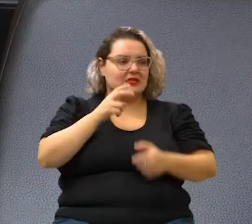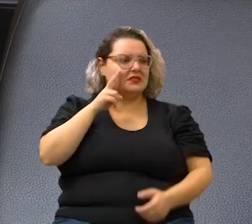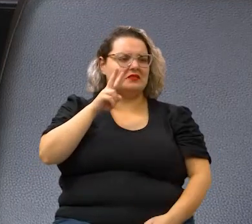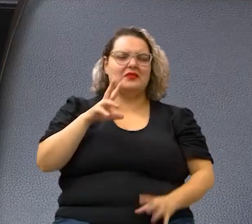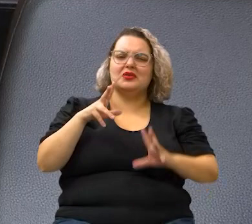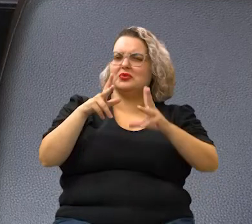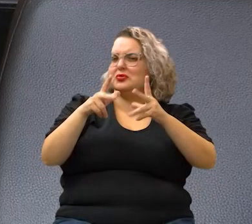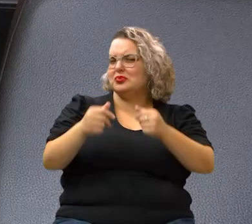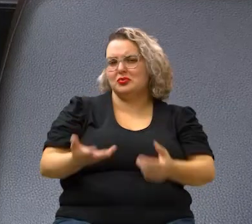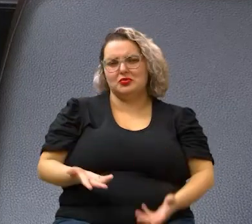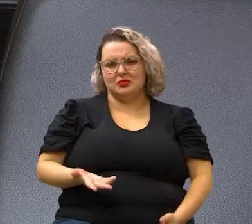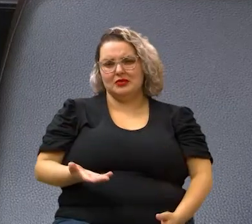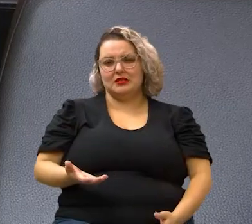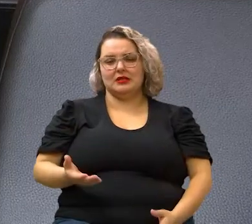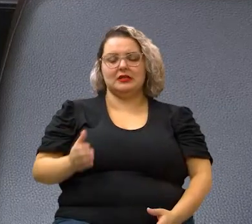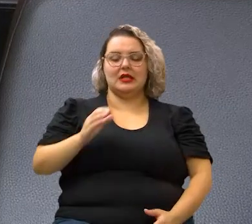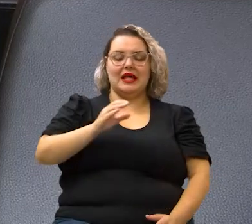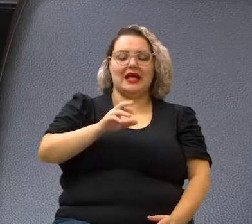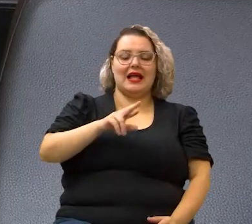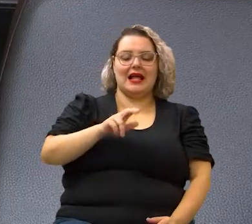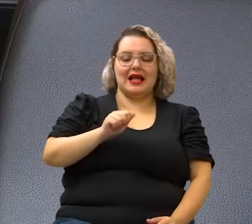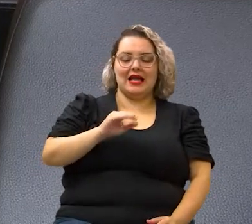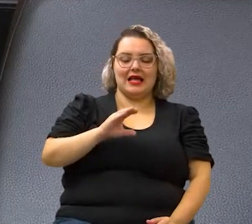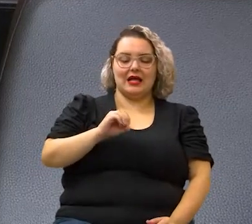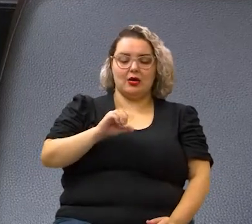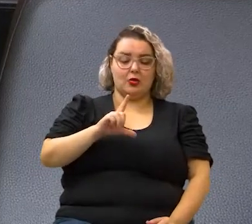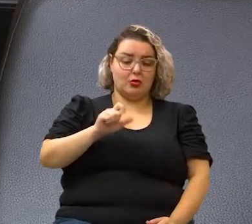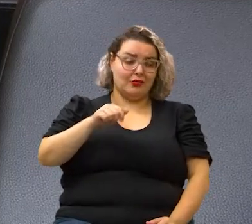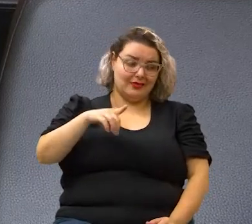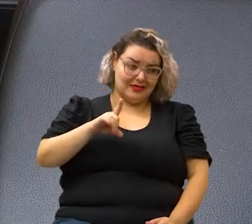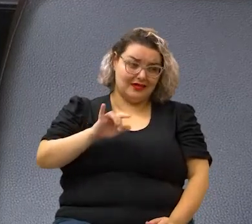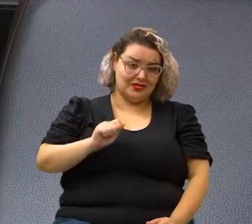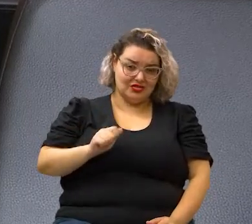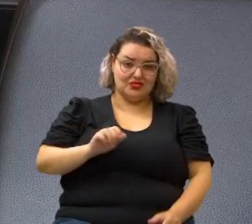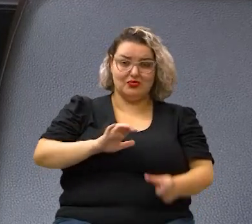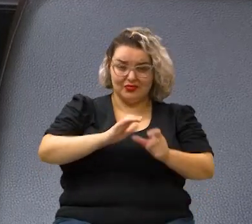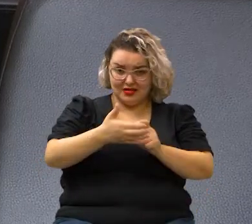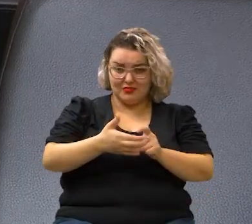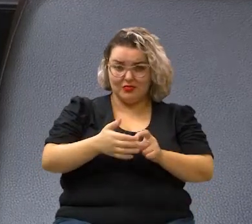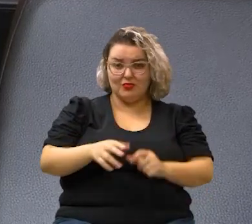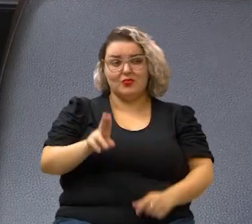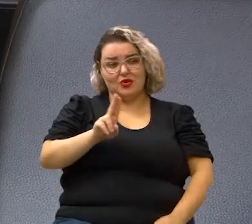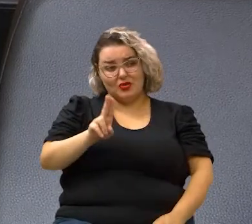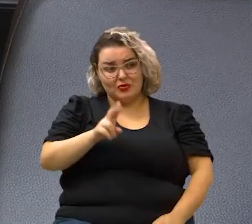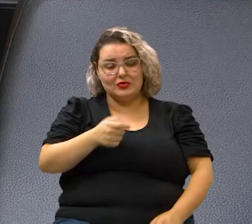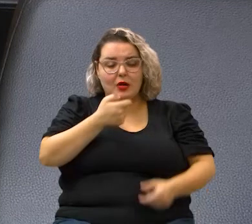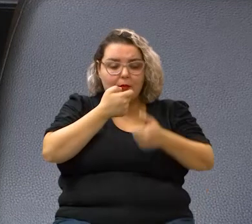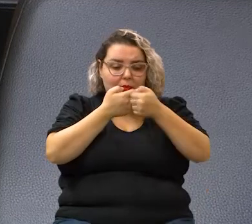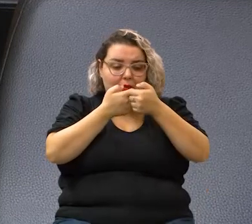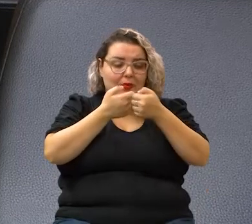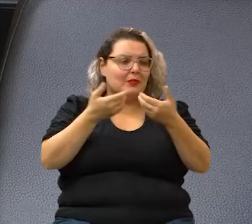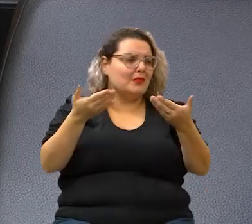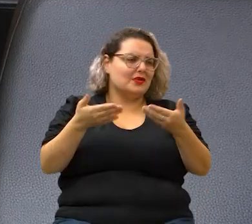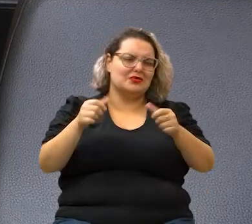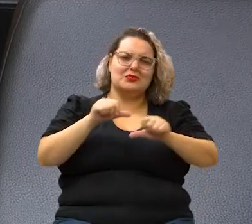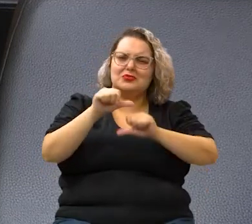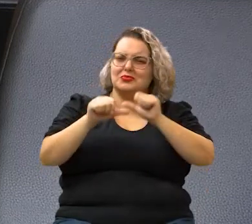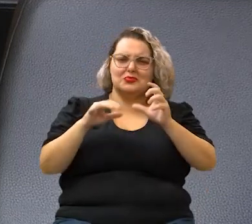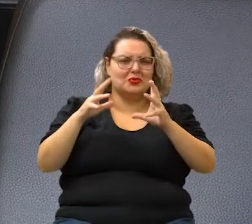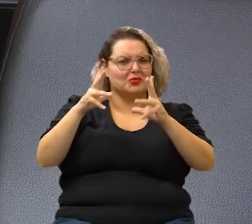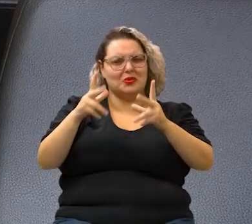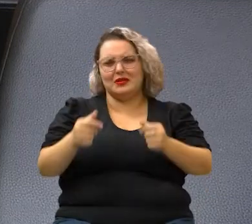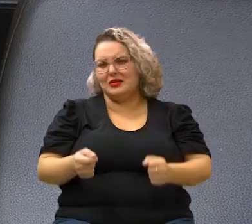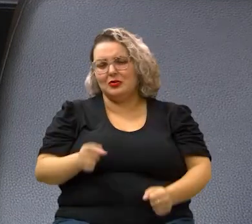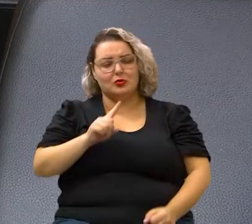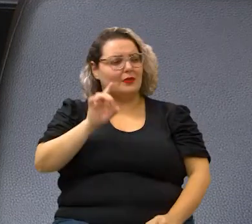tudo numa Cracolândia. E Cracolândia, ela tem esse nome Cracolândia por conta do uso específico do crack. Mas hoje já